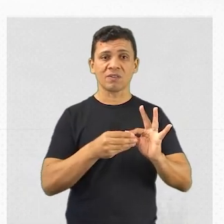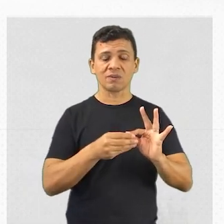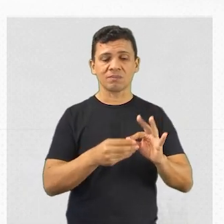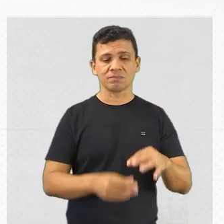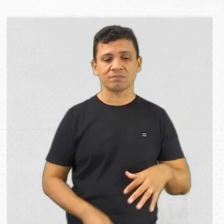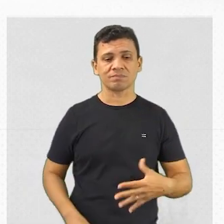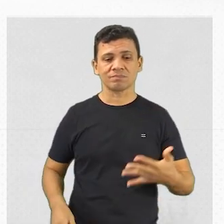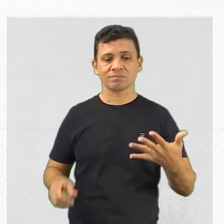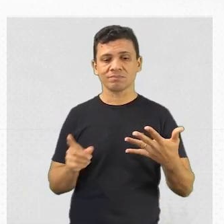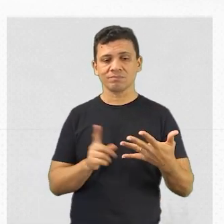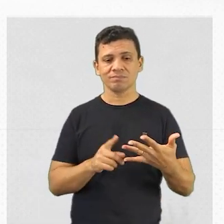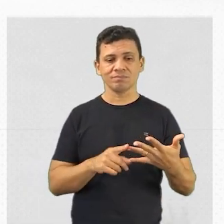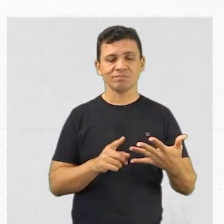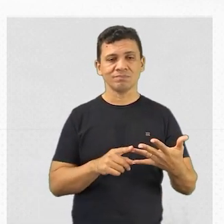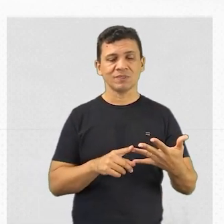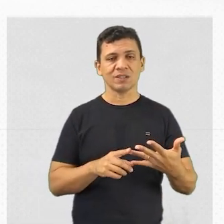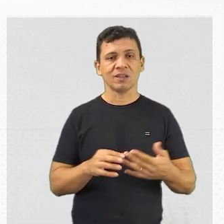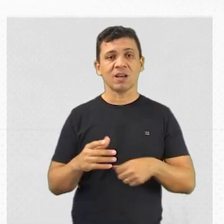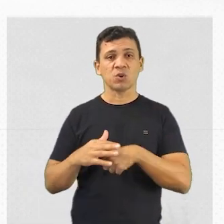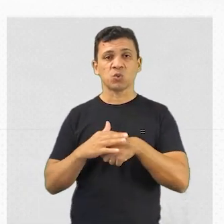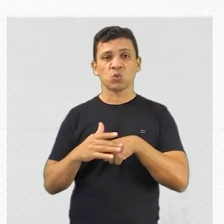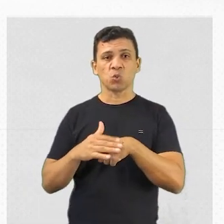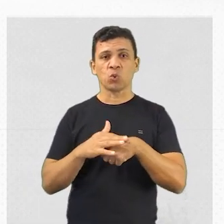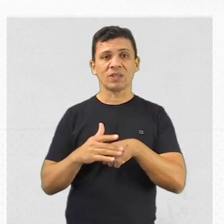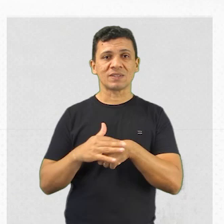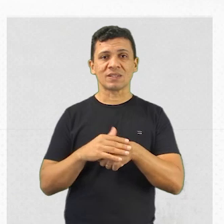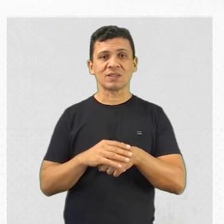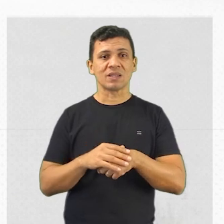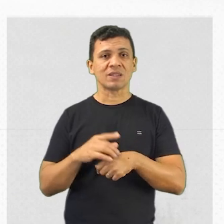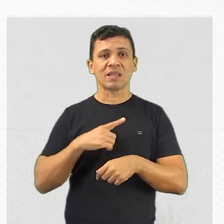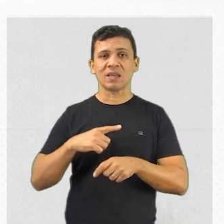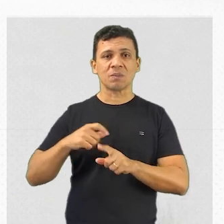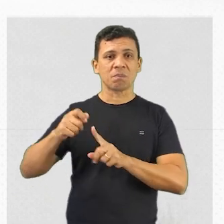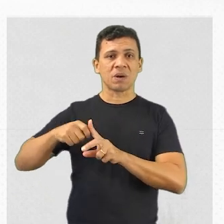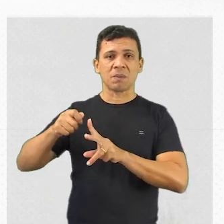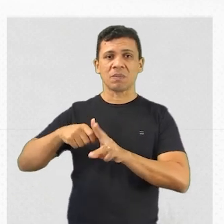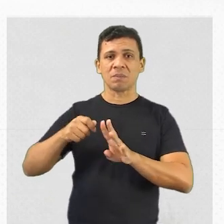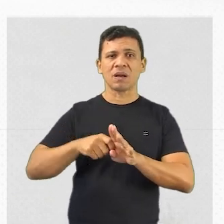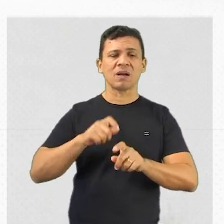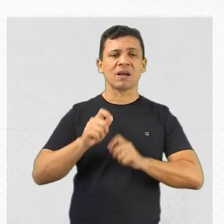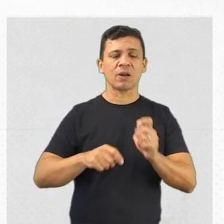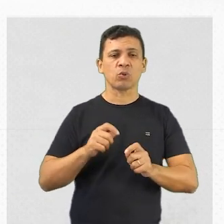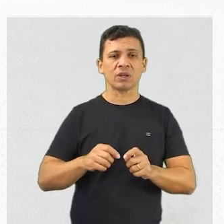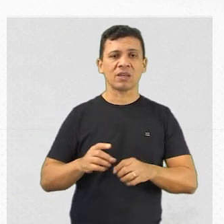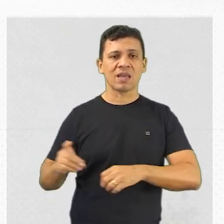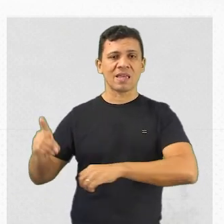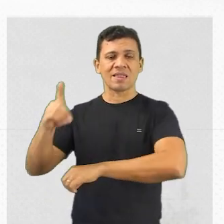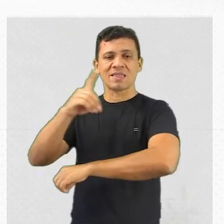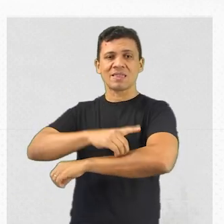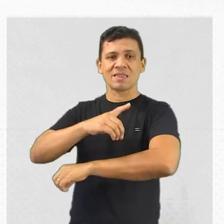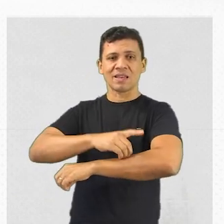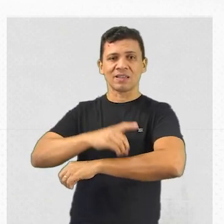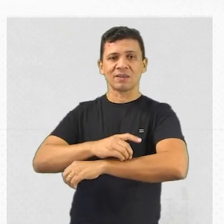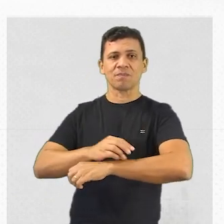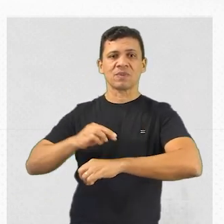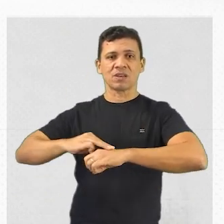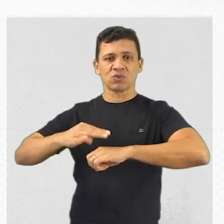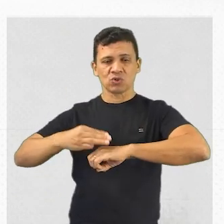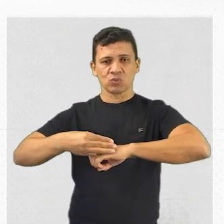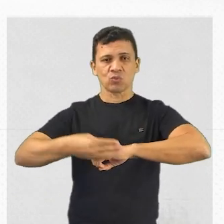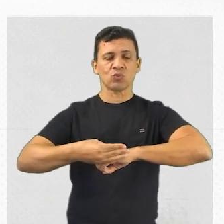nós temos as doenças que a gente chama de doenças sazonais, doenças tropicais, né, que é a dengue, a zika, a chikungunya,